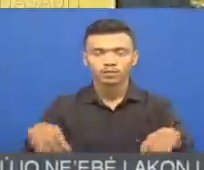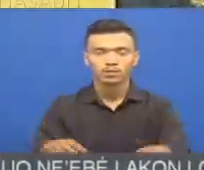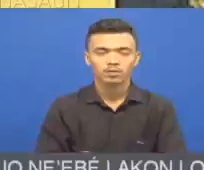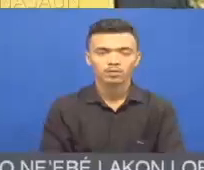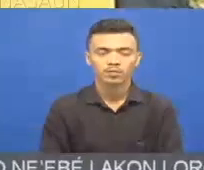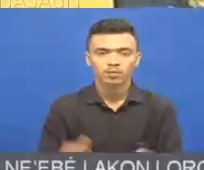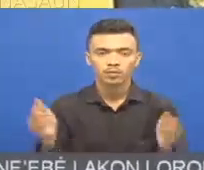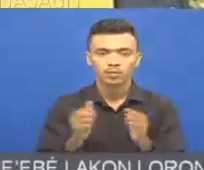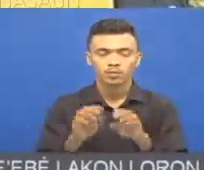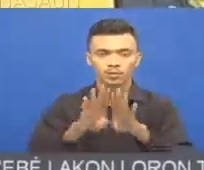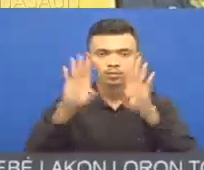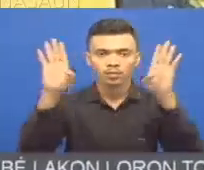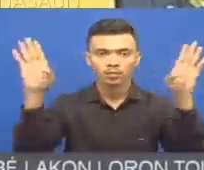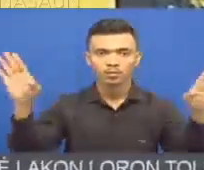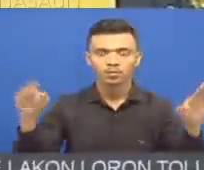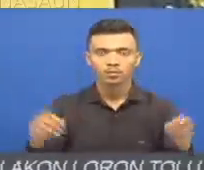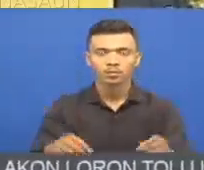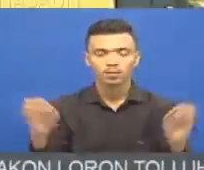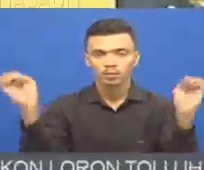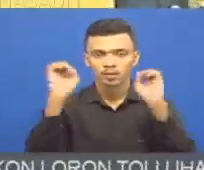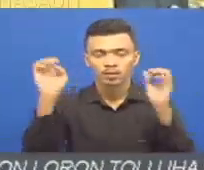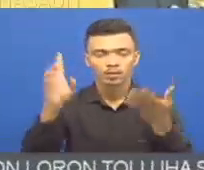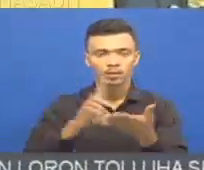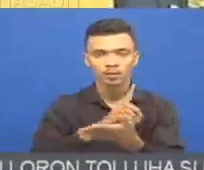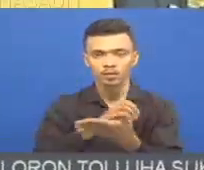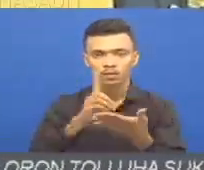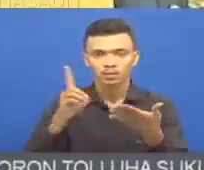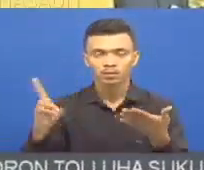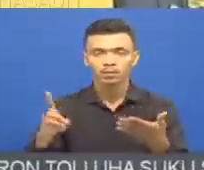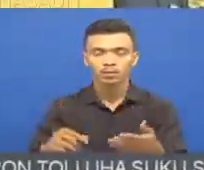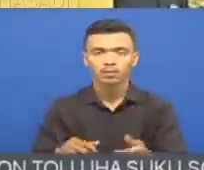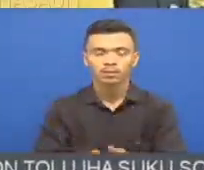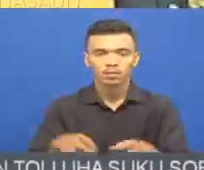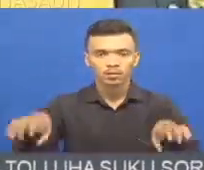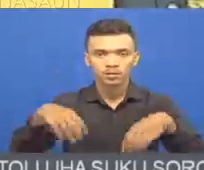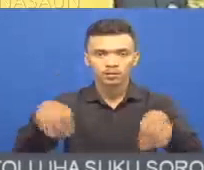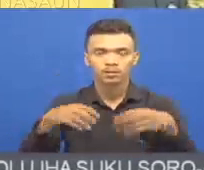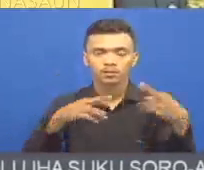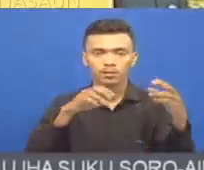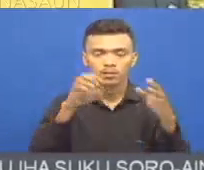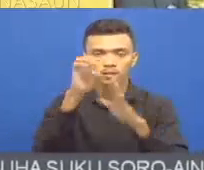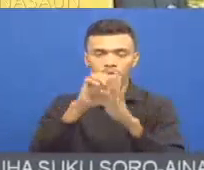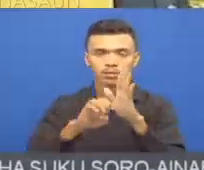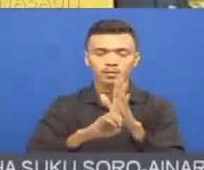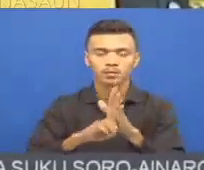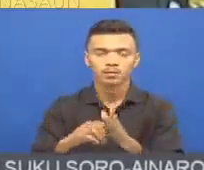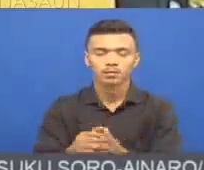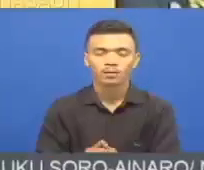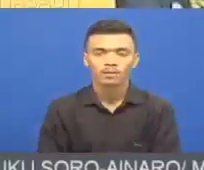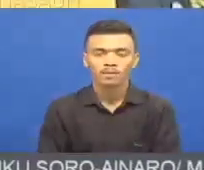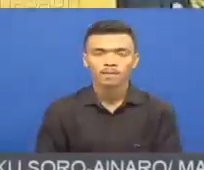cloque não laia discriminação. Dané, máquina Estado, canal funcionário público, nem aqui, dané.